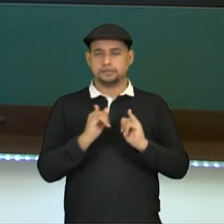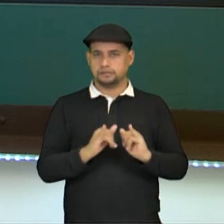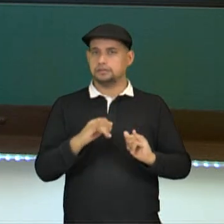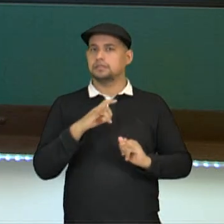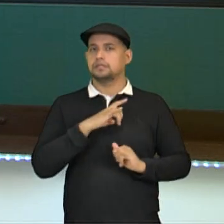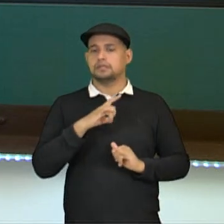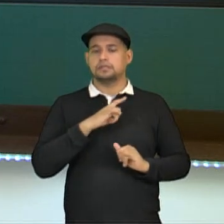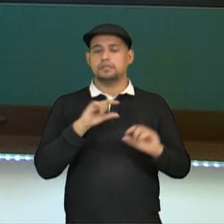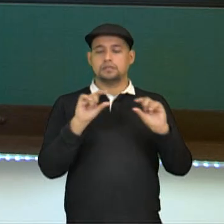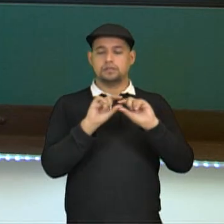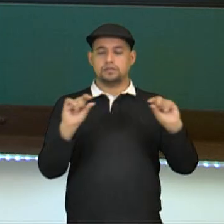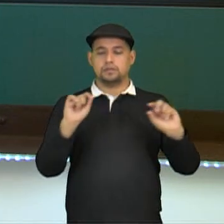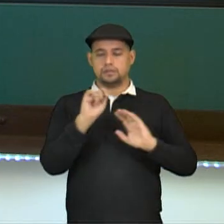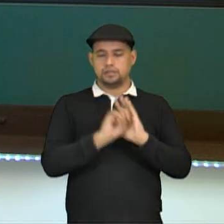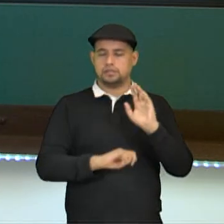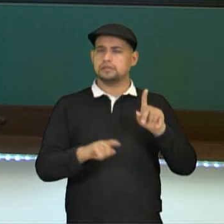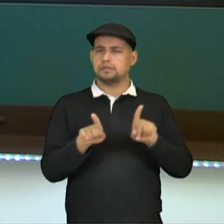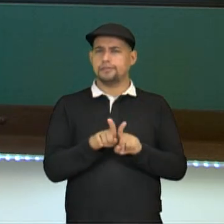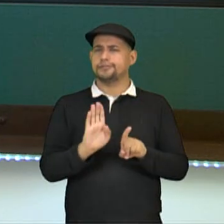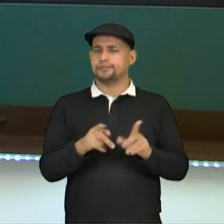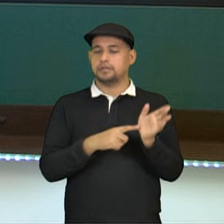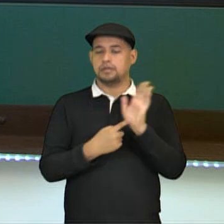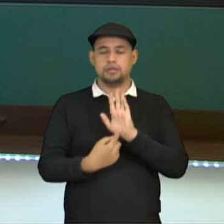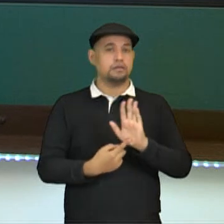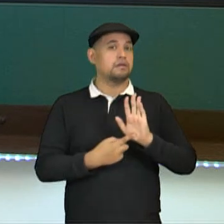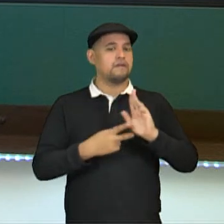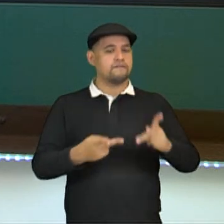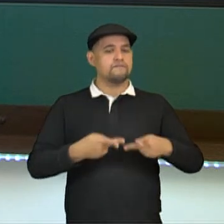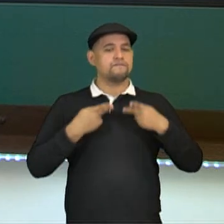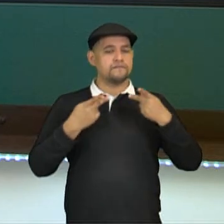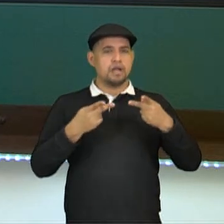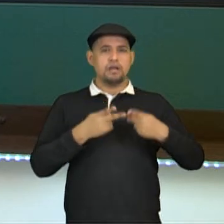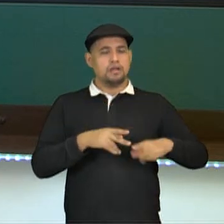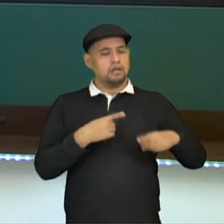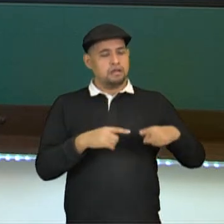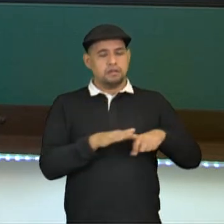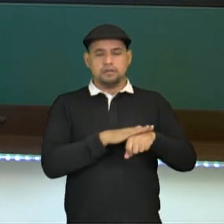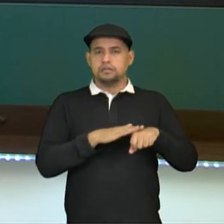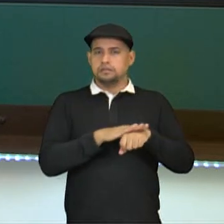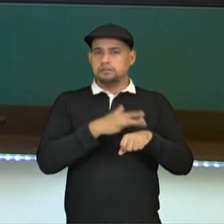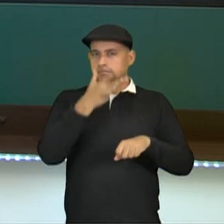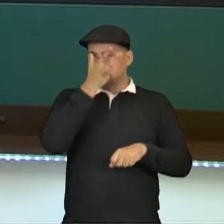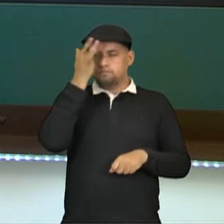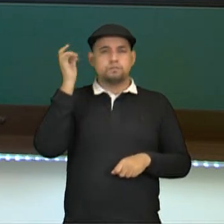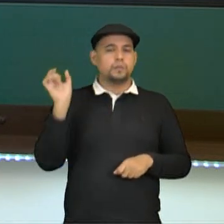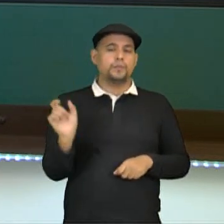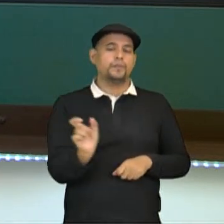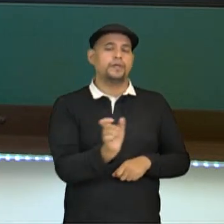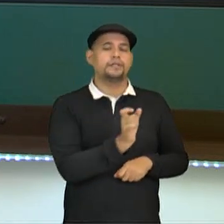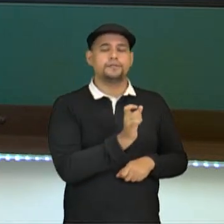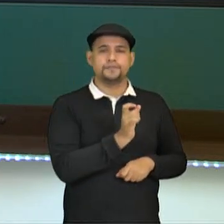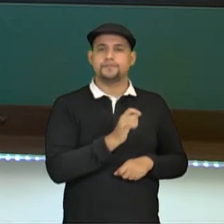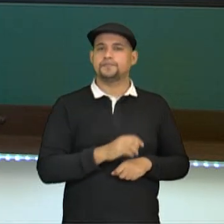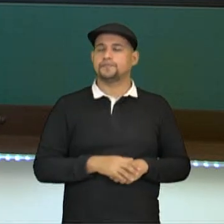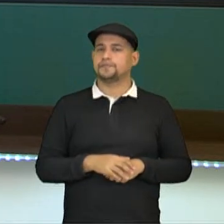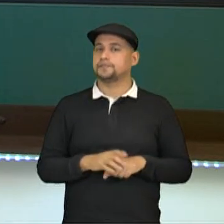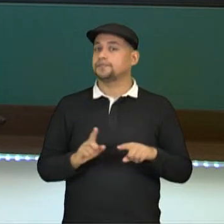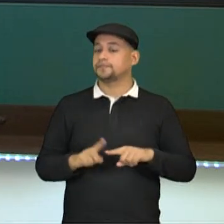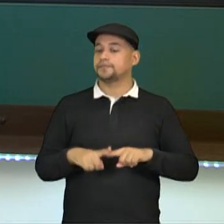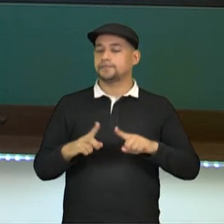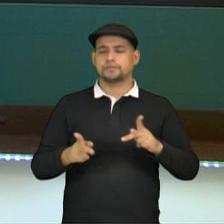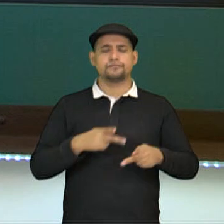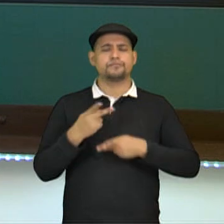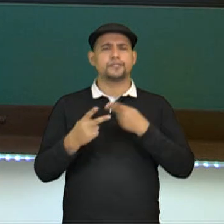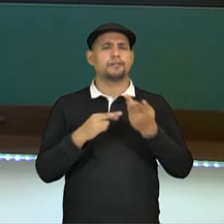o fragmento do texto no qual se apresenta a fala direta, o discurso direto das personagens, né? E essa